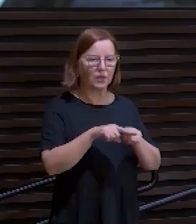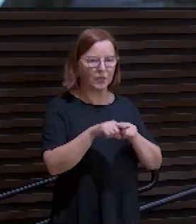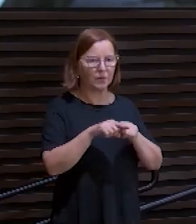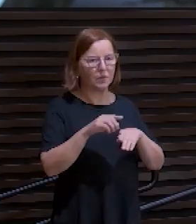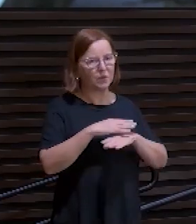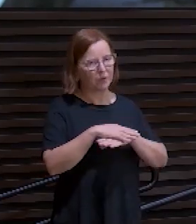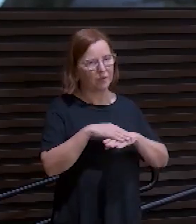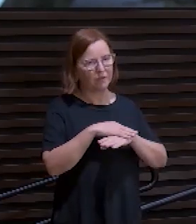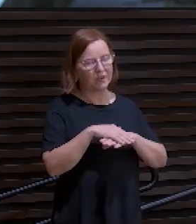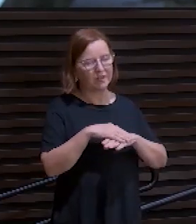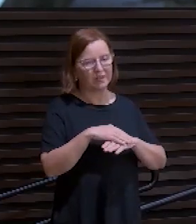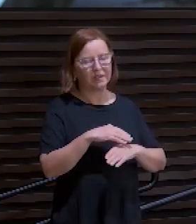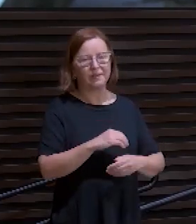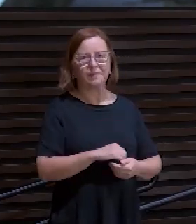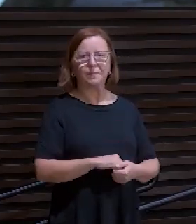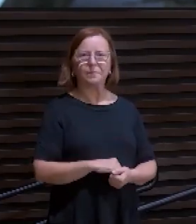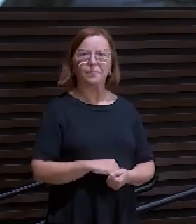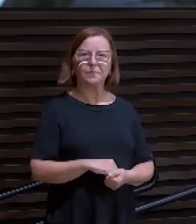Tem preço